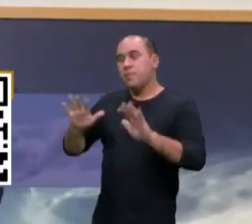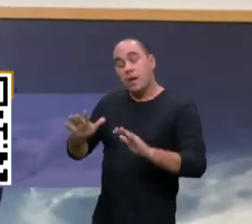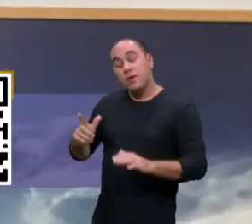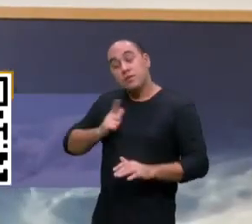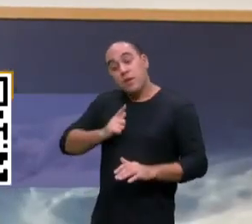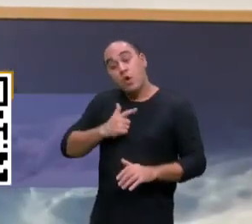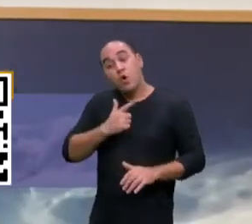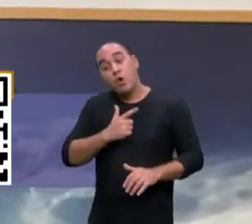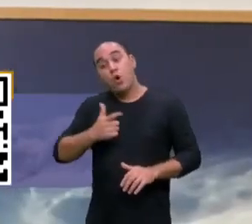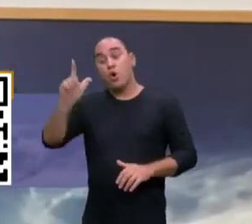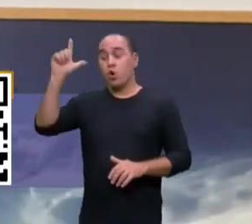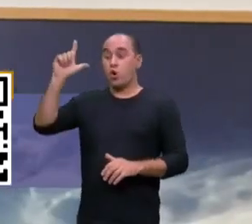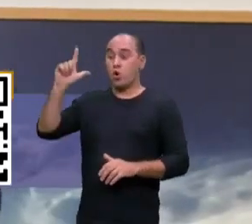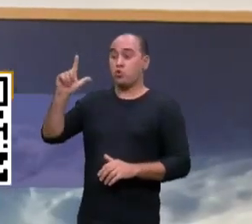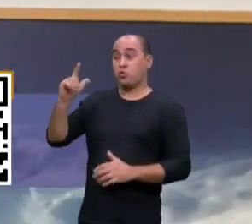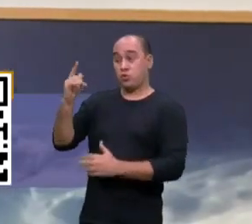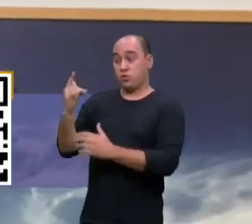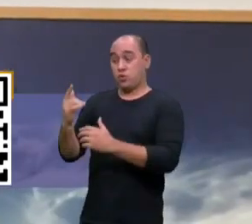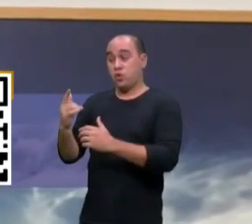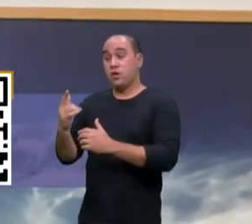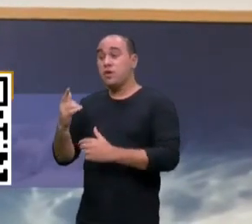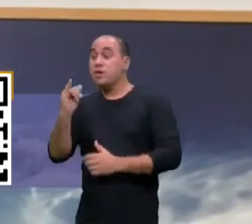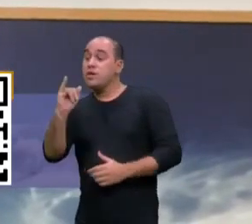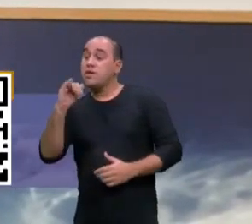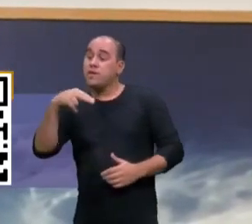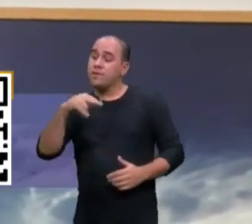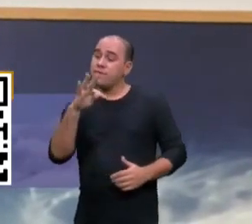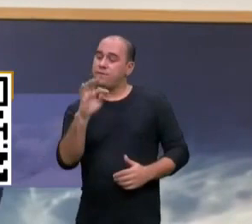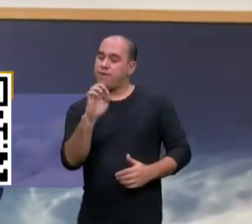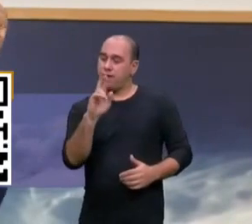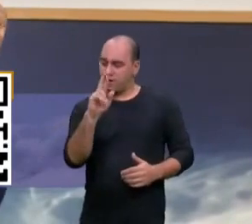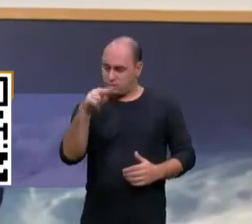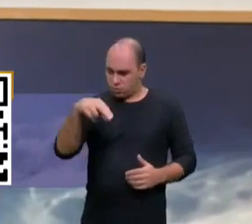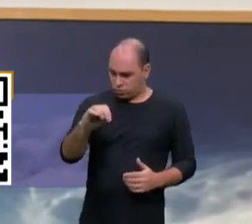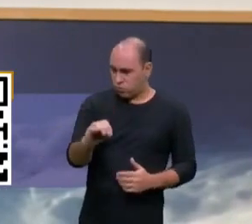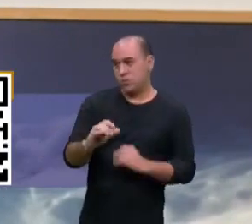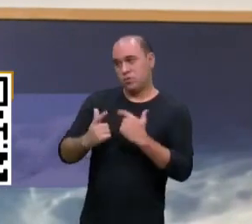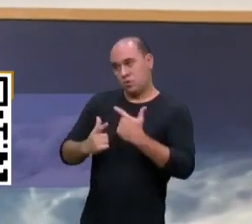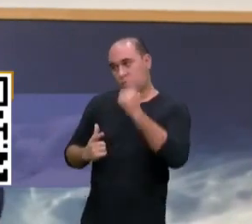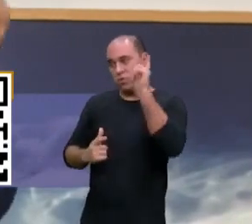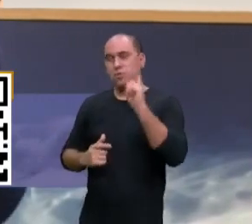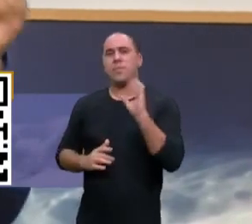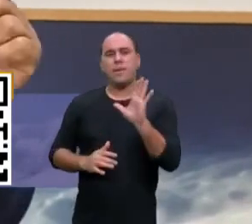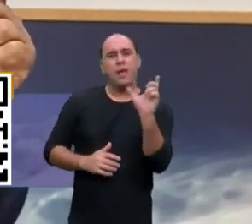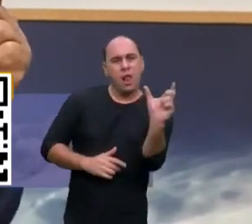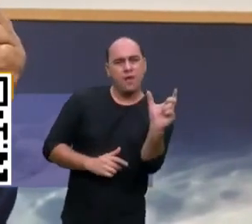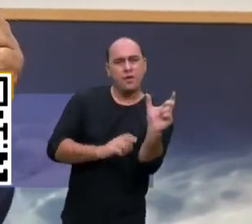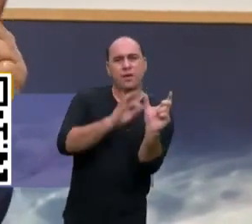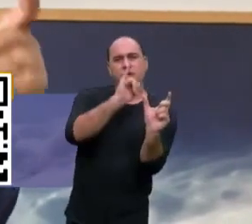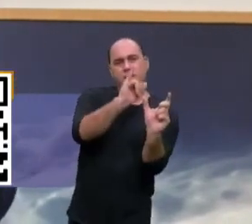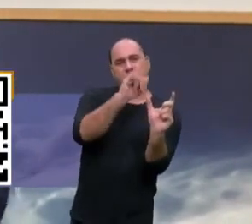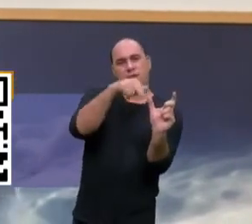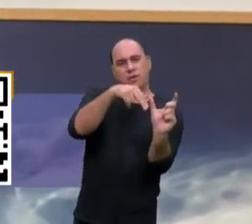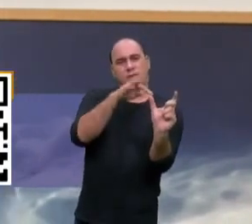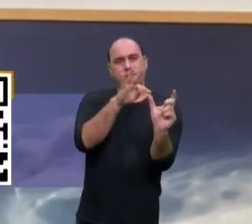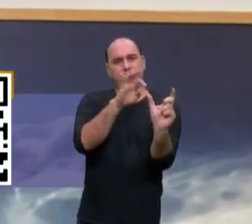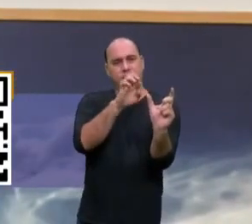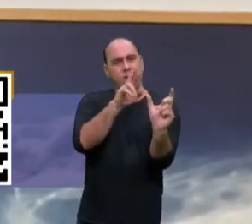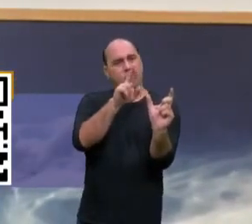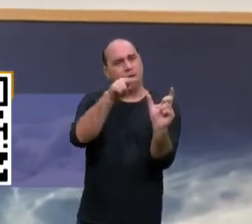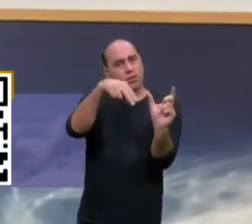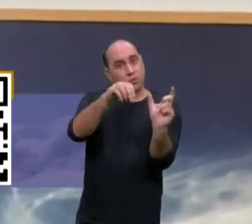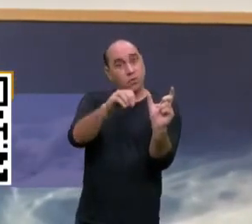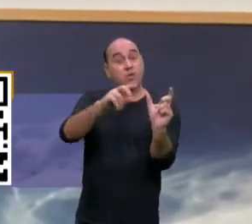que é o que nós vamos mostrar daqui a pouco no estudo bíblico Só que já vou adiantar para vocês que a palavra inferno também